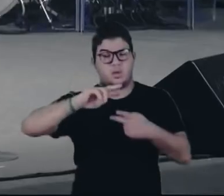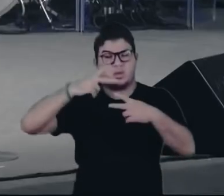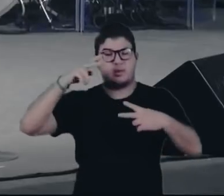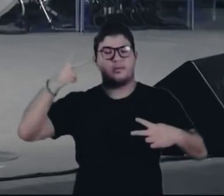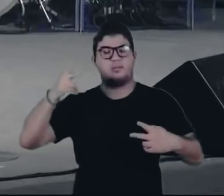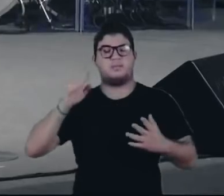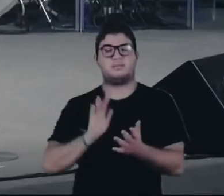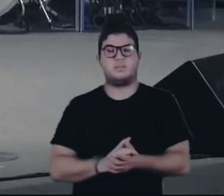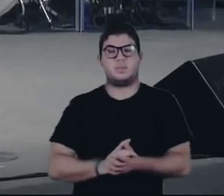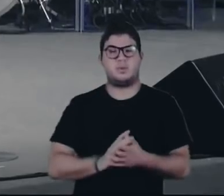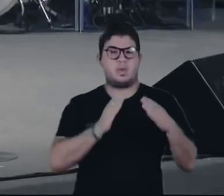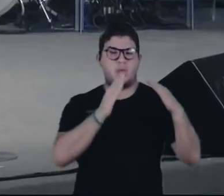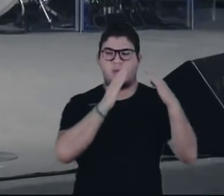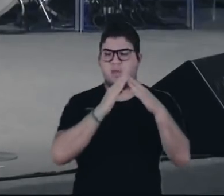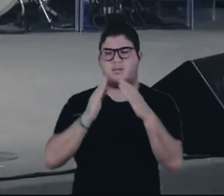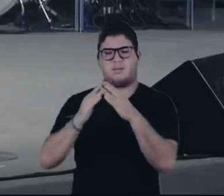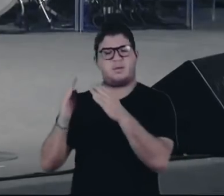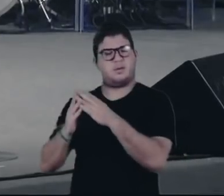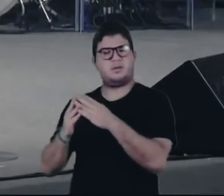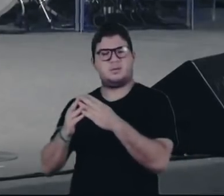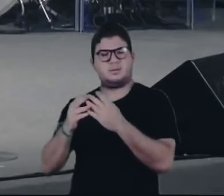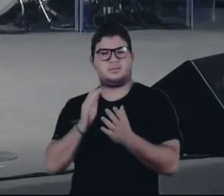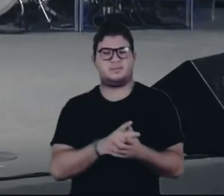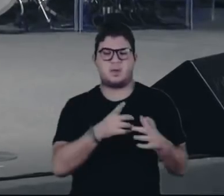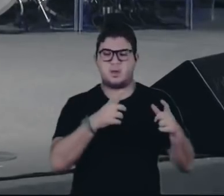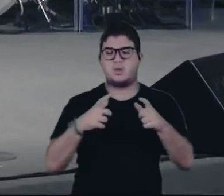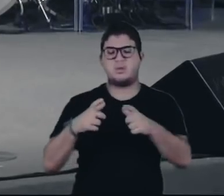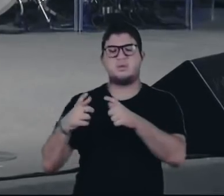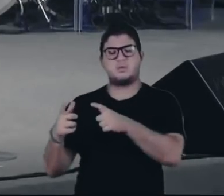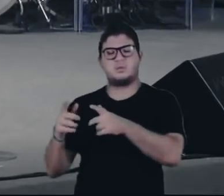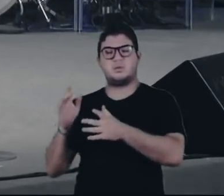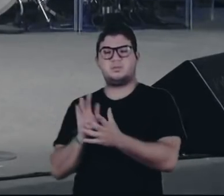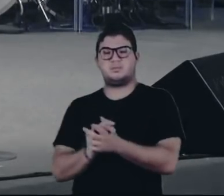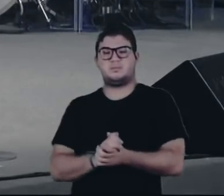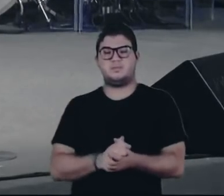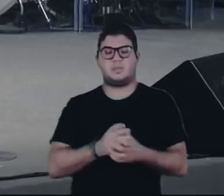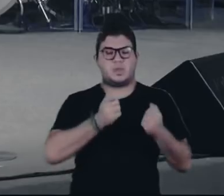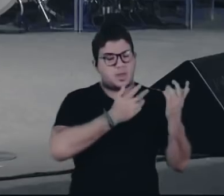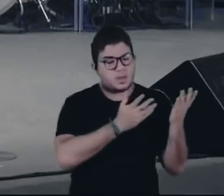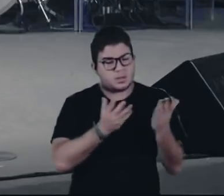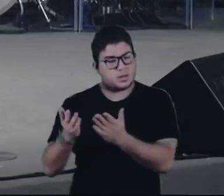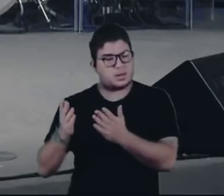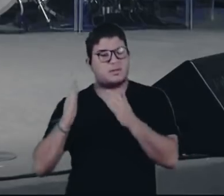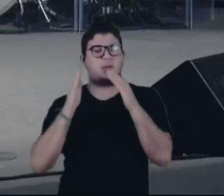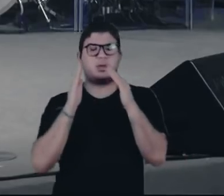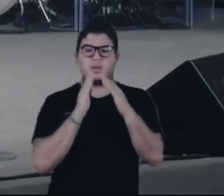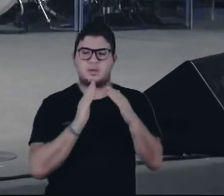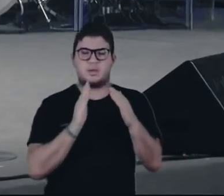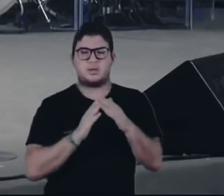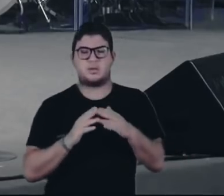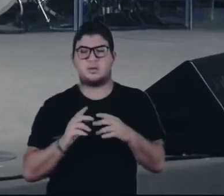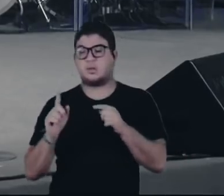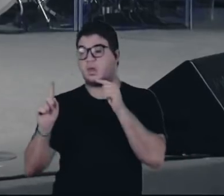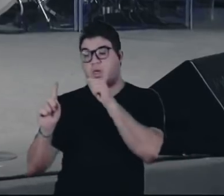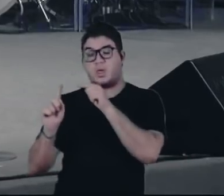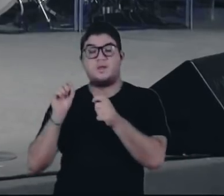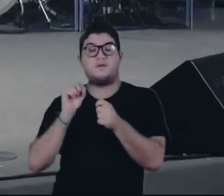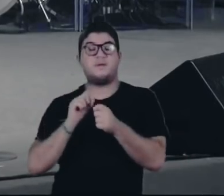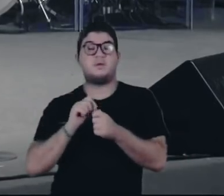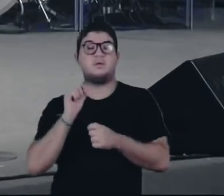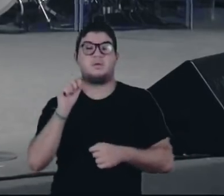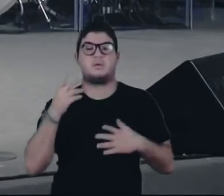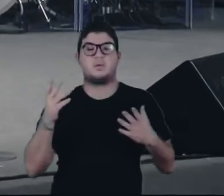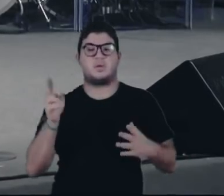Talvez imóveis, condições de hospedar em sua casa. E o que é que Lídia fez?